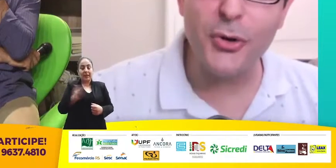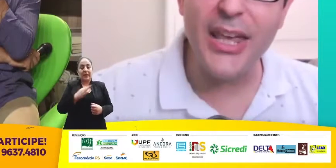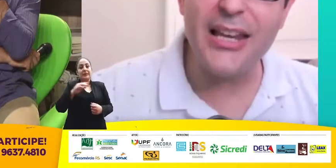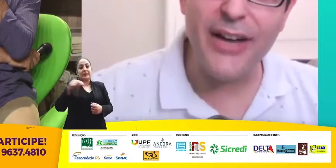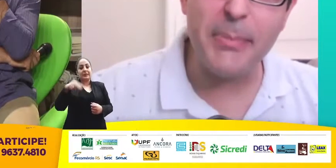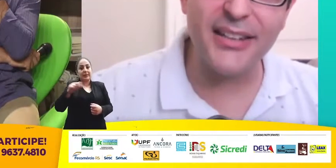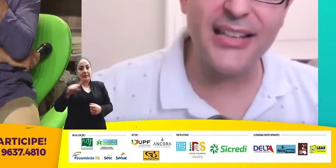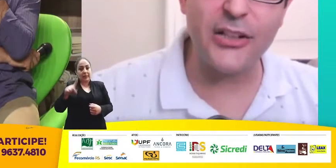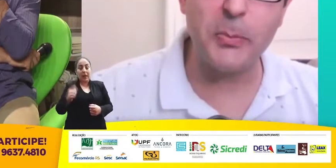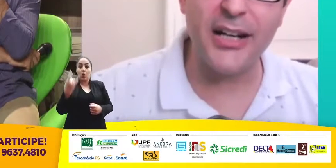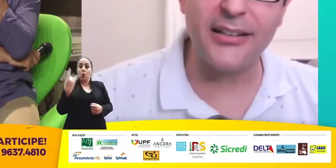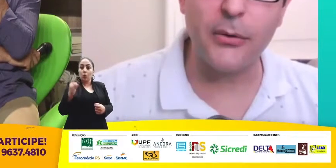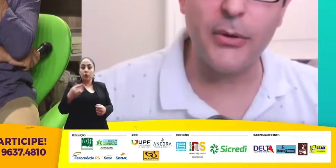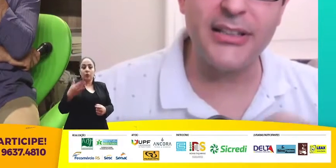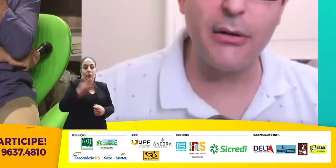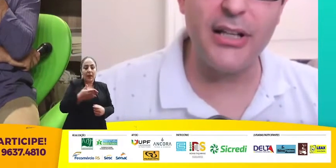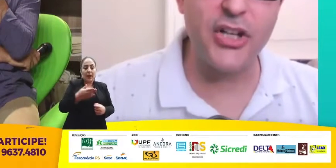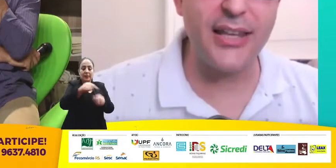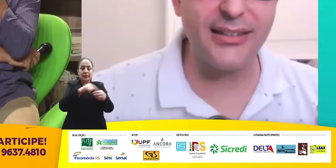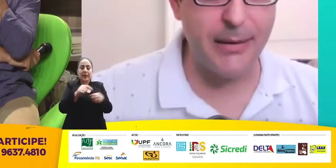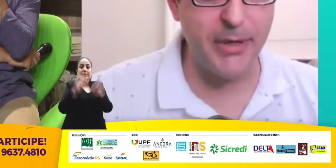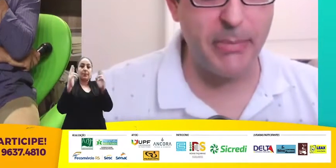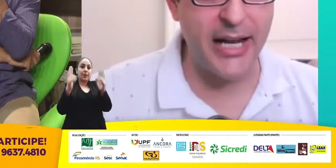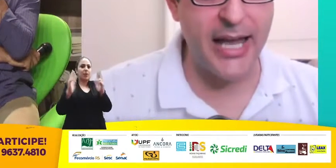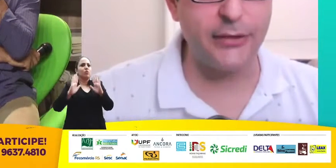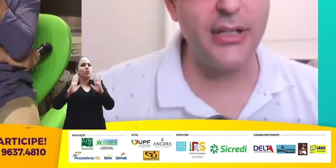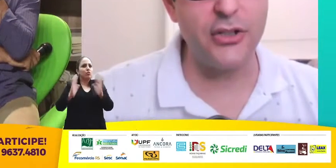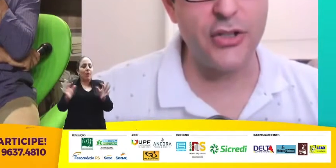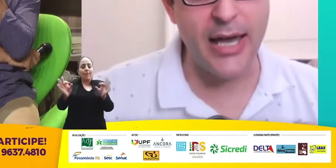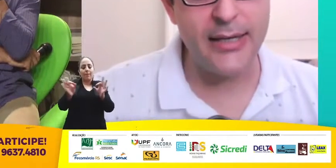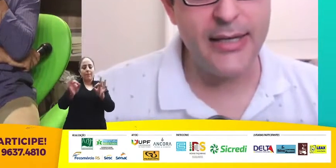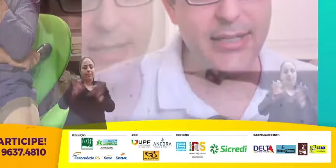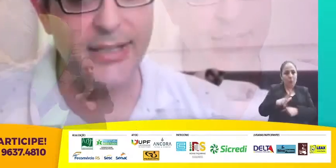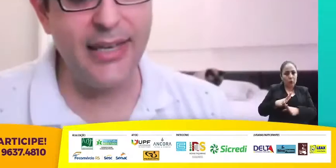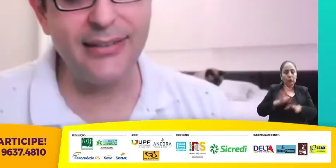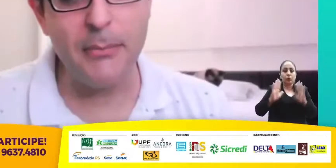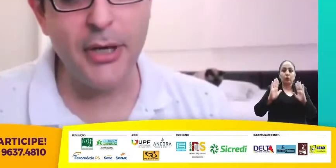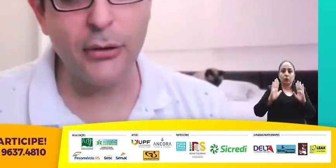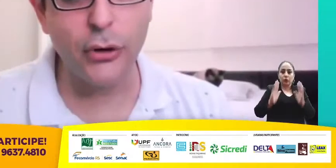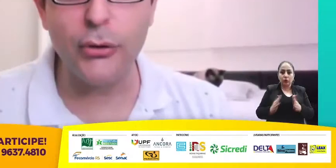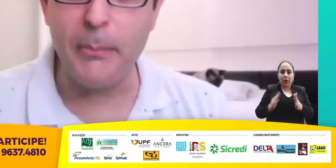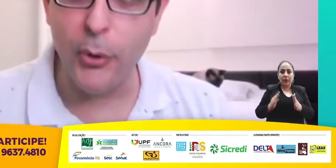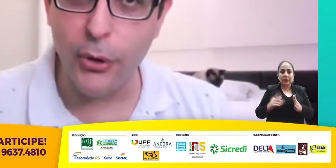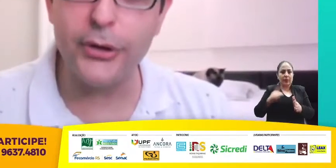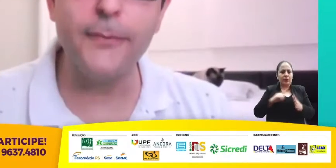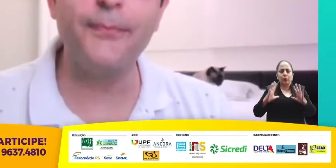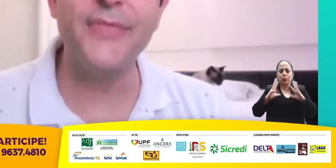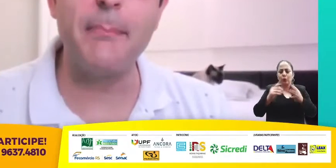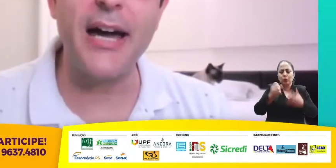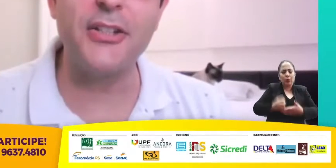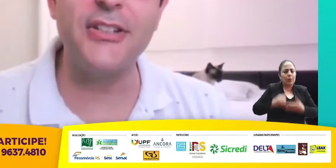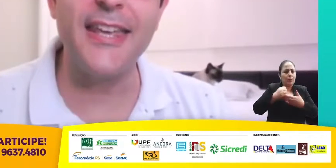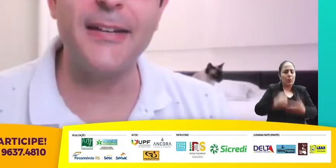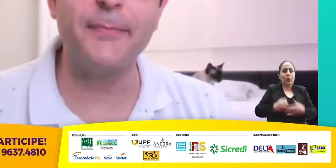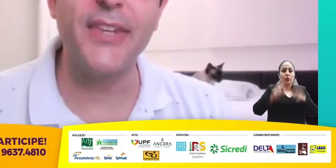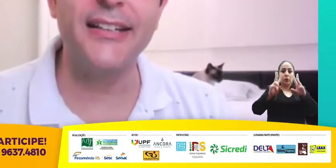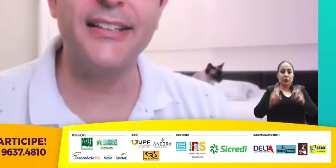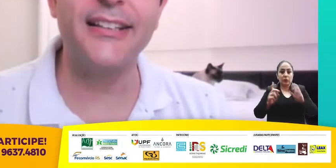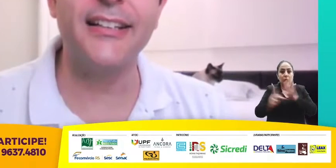por último, ele vai para a Cidade Esperança, quando, então, ele já está preparado, ele já recebeu todo o apoio na